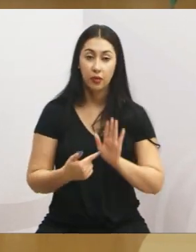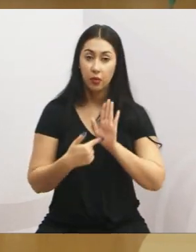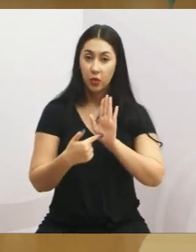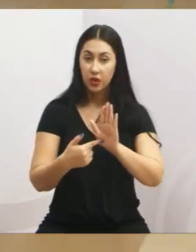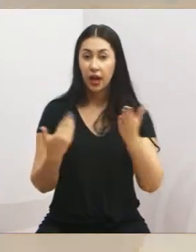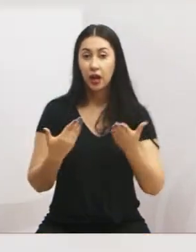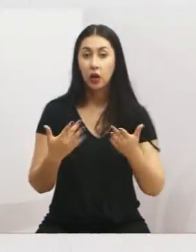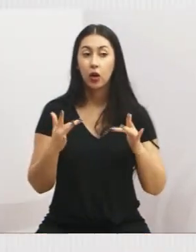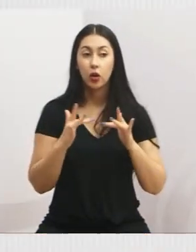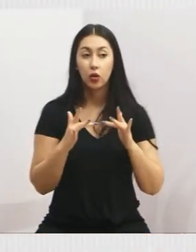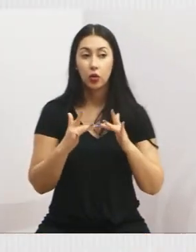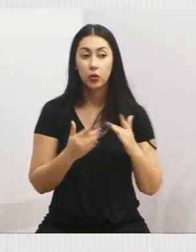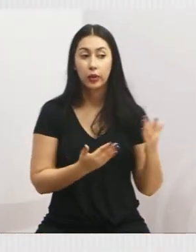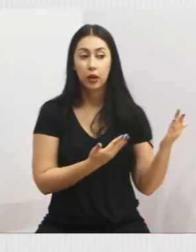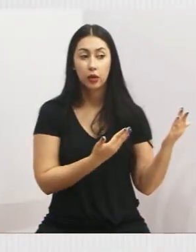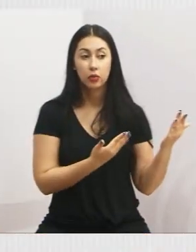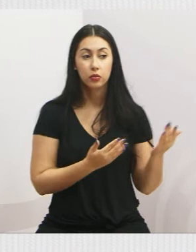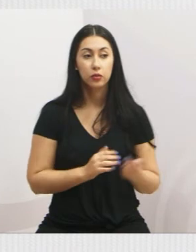meus contatos,